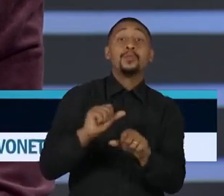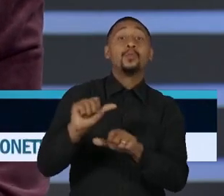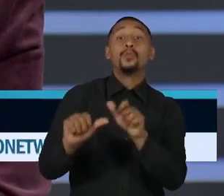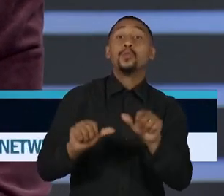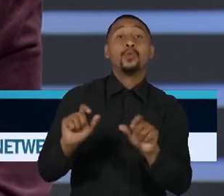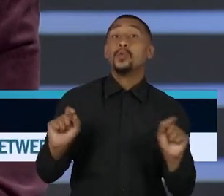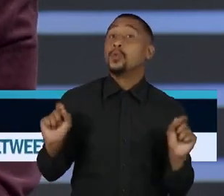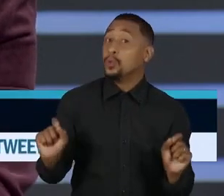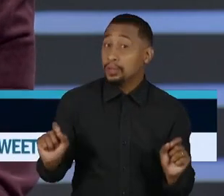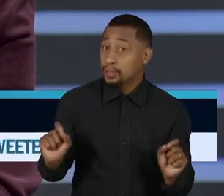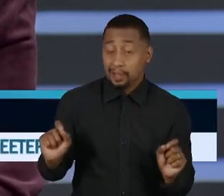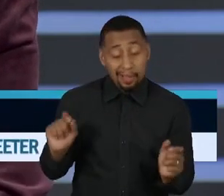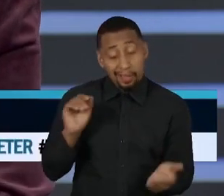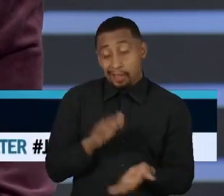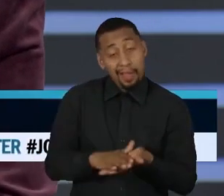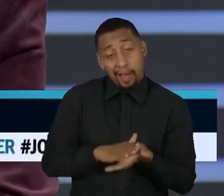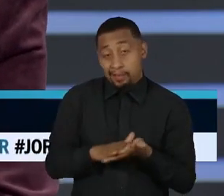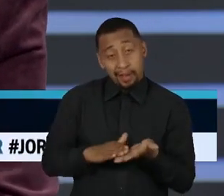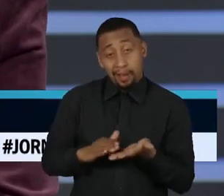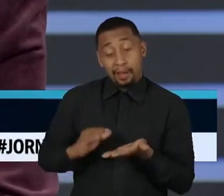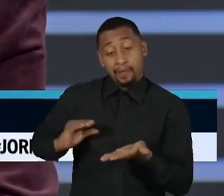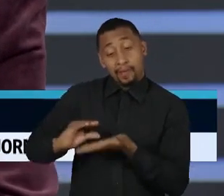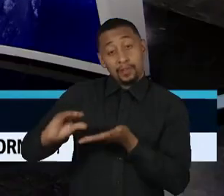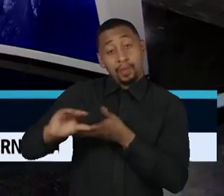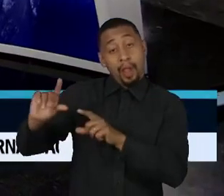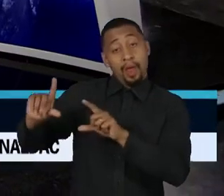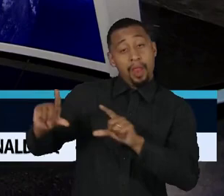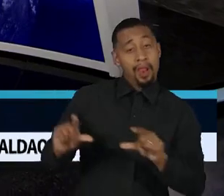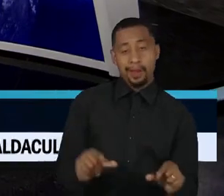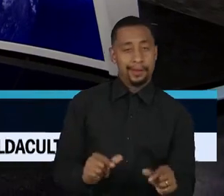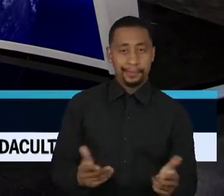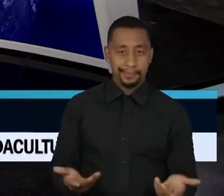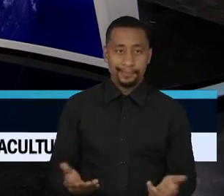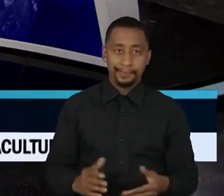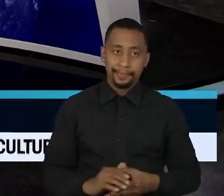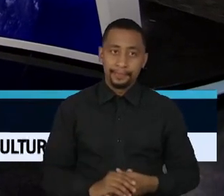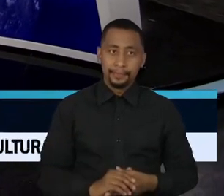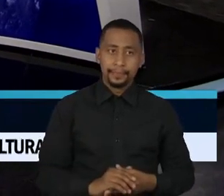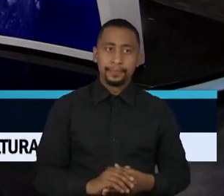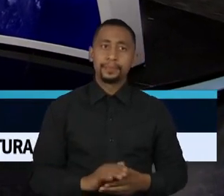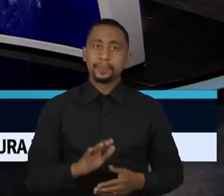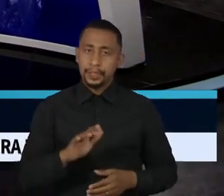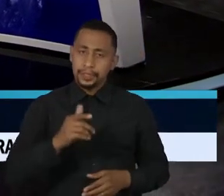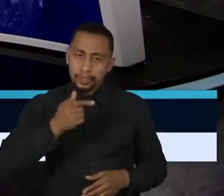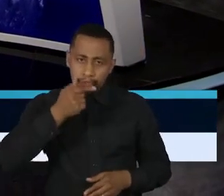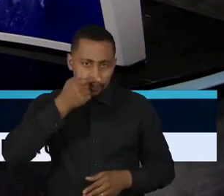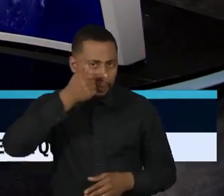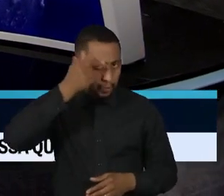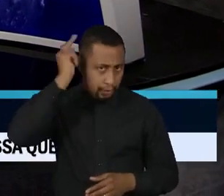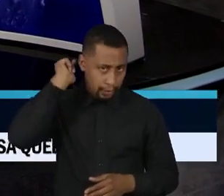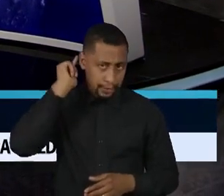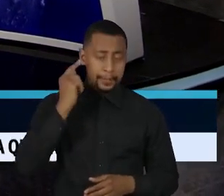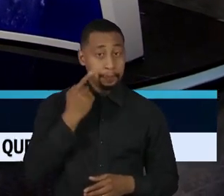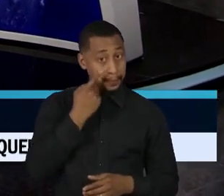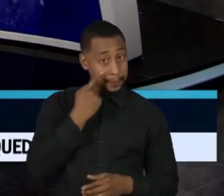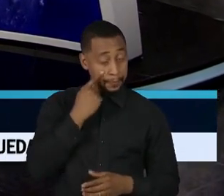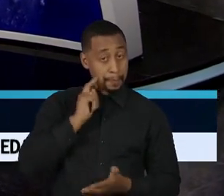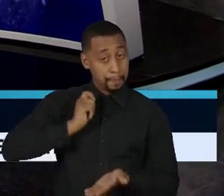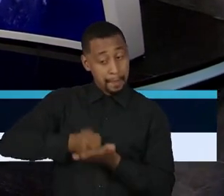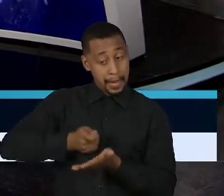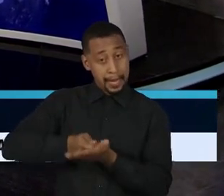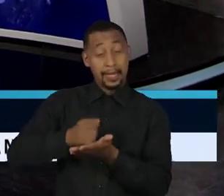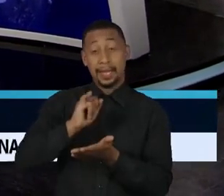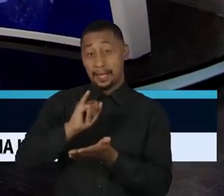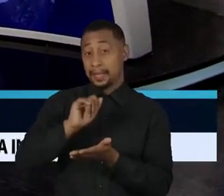hoje? Nada, diminuiu os investimentos. Sim. Agora, Jéssica, se nós colocarmos no papel, né, o preço do IPVA, o preço do